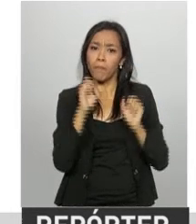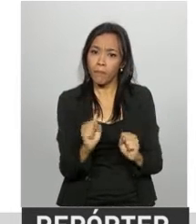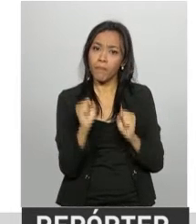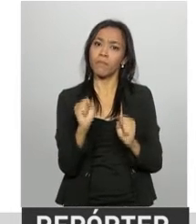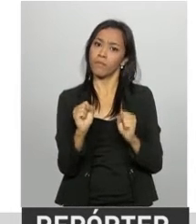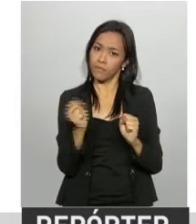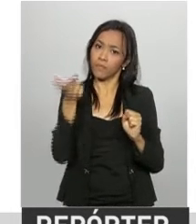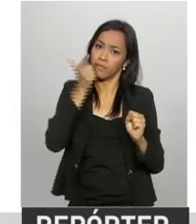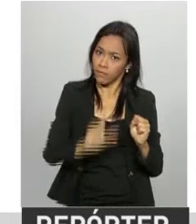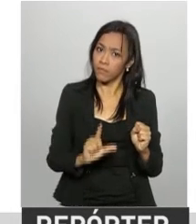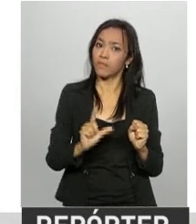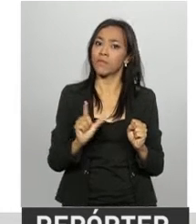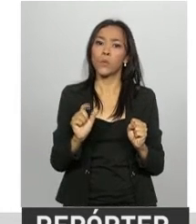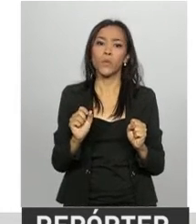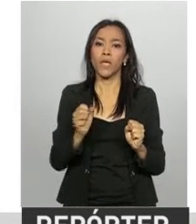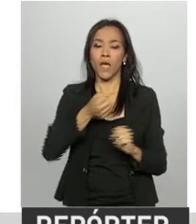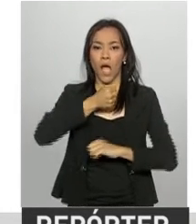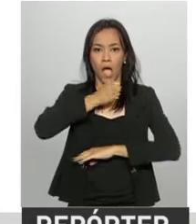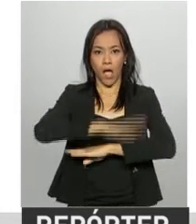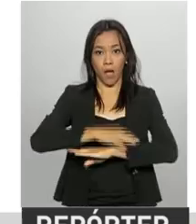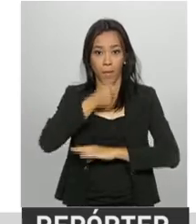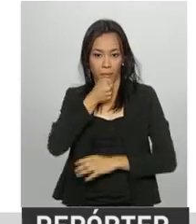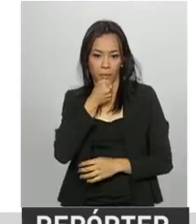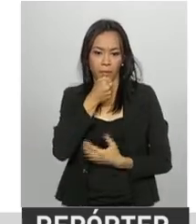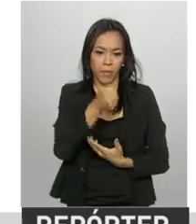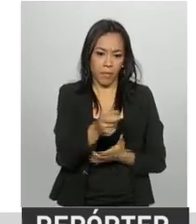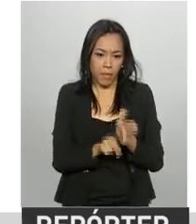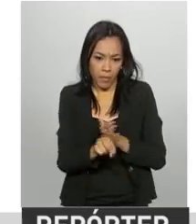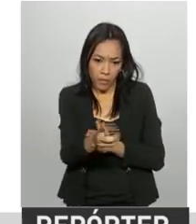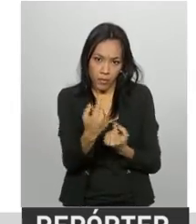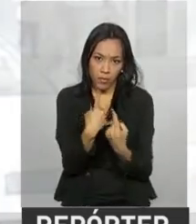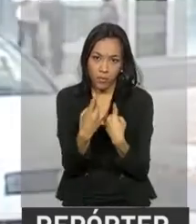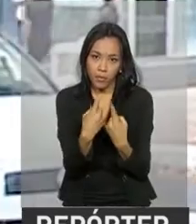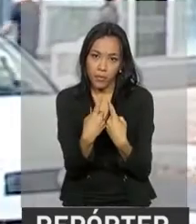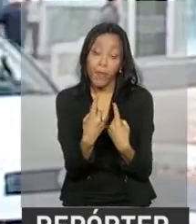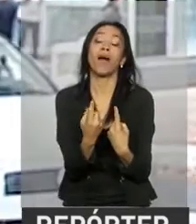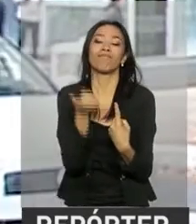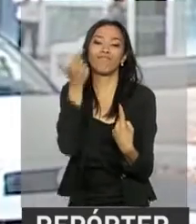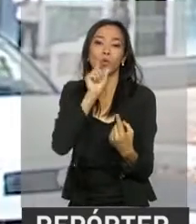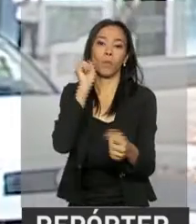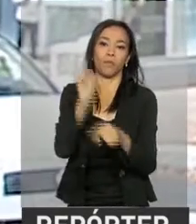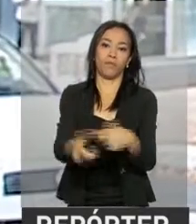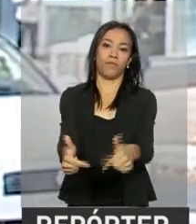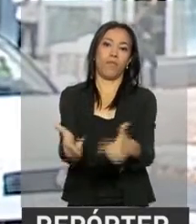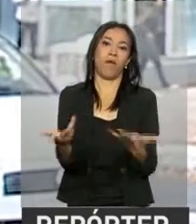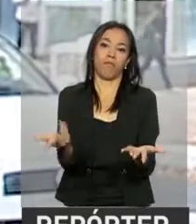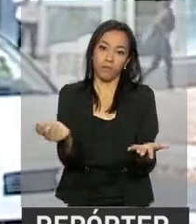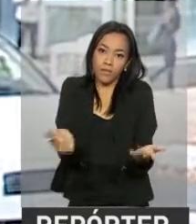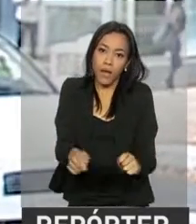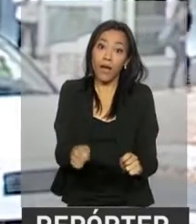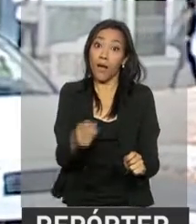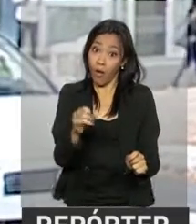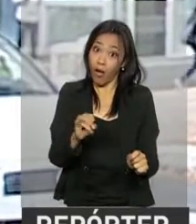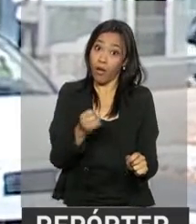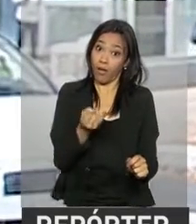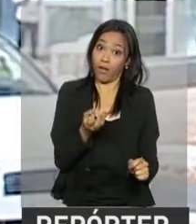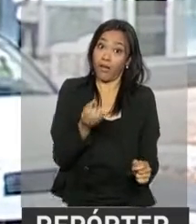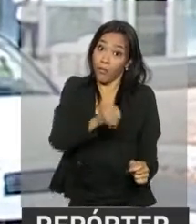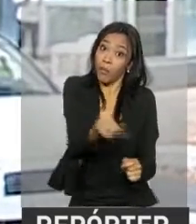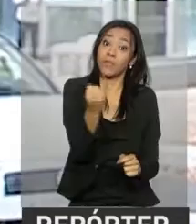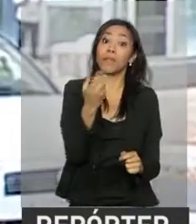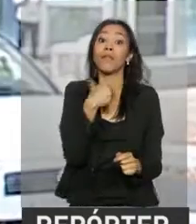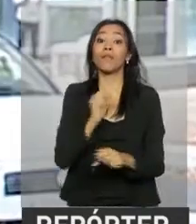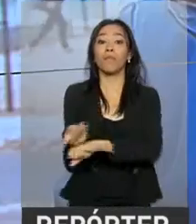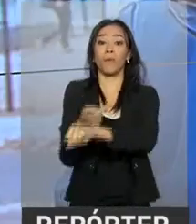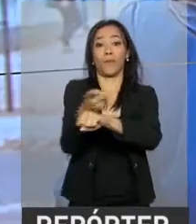pode conseguir uma entrevista e concorrer à vaga de emprego. Uma ótima oportunidade aí para quem está precisando de um emprego, José